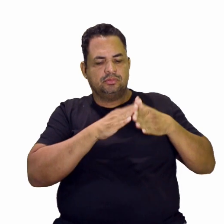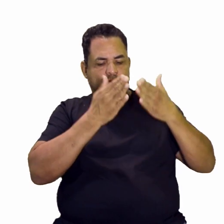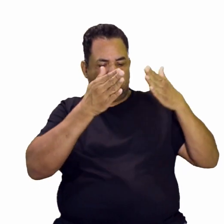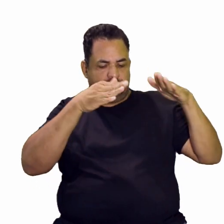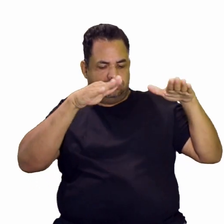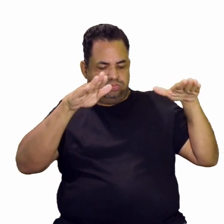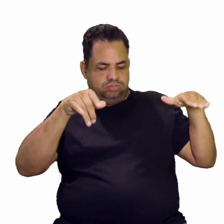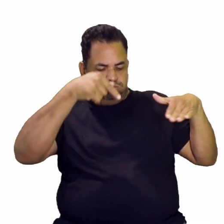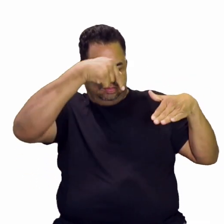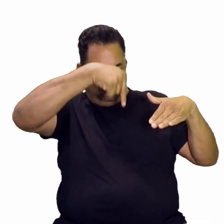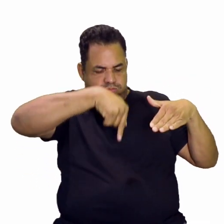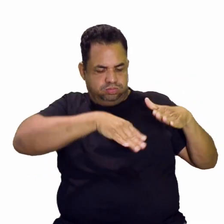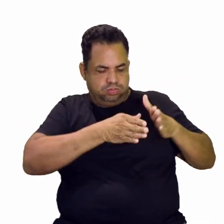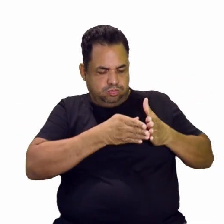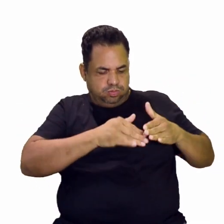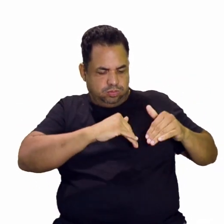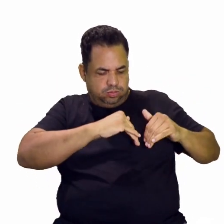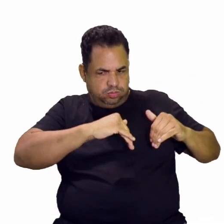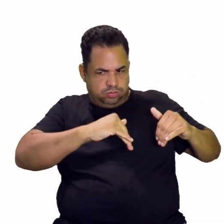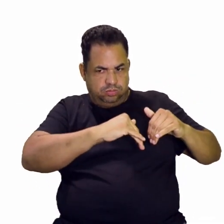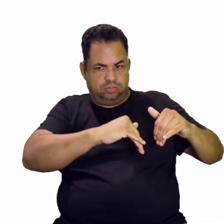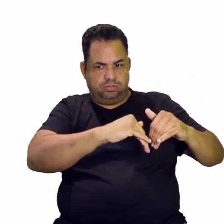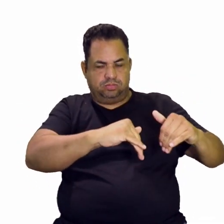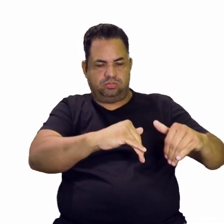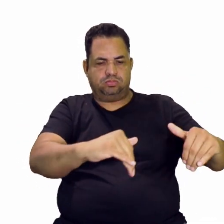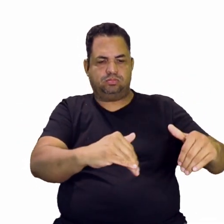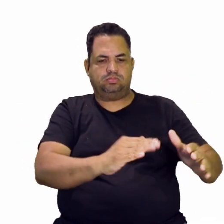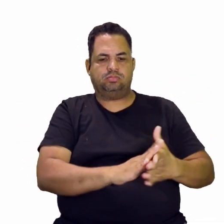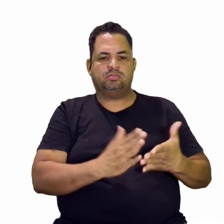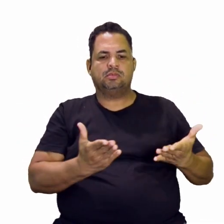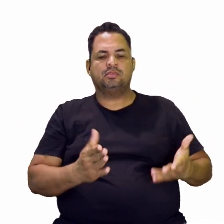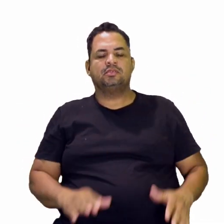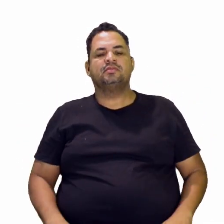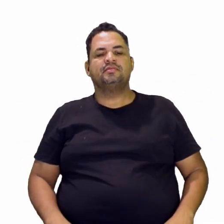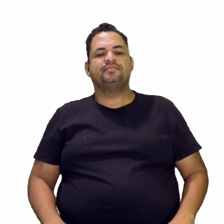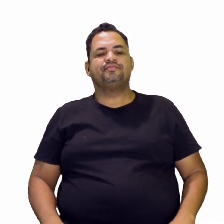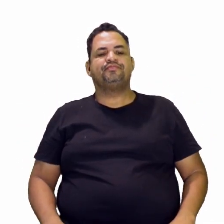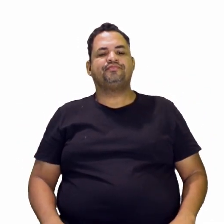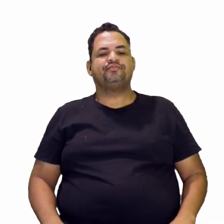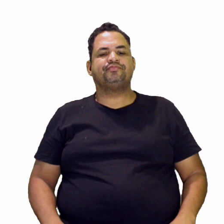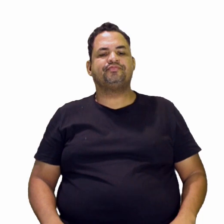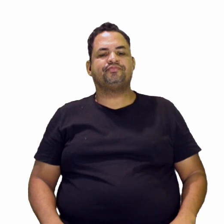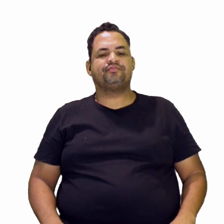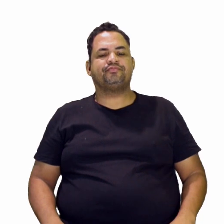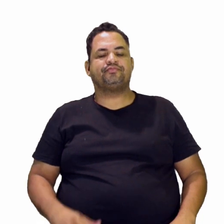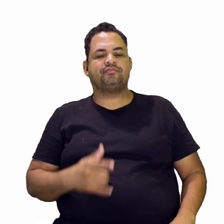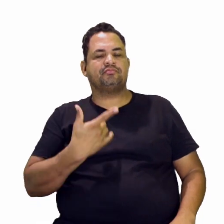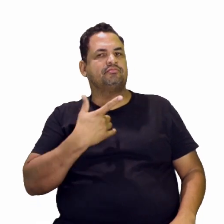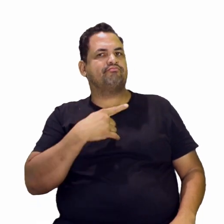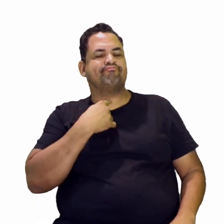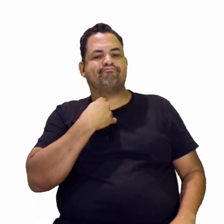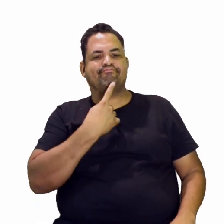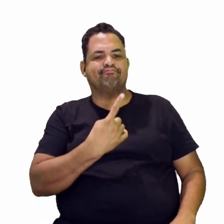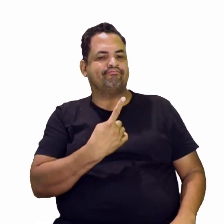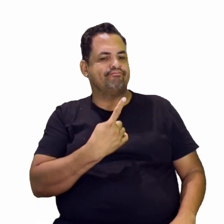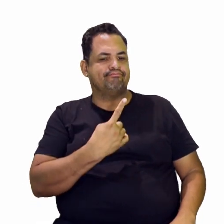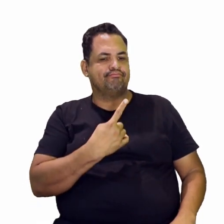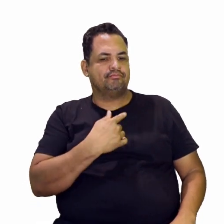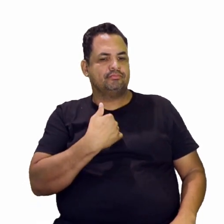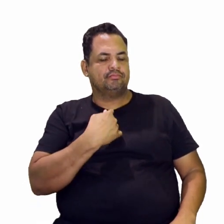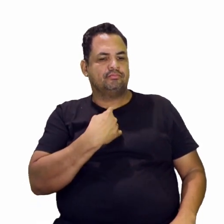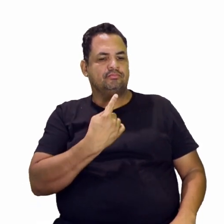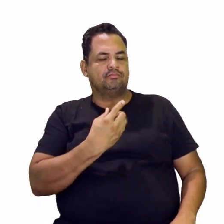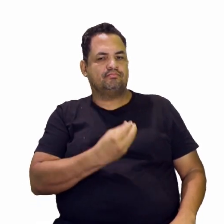Ou seja, para eles, né, para esses que defendiam a hipótese autotrófica, não tinha como